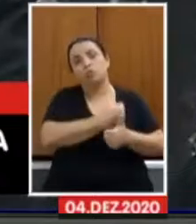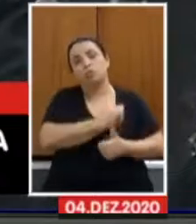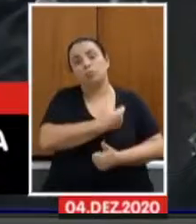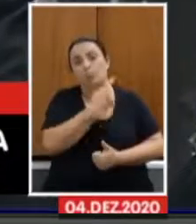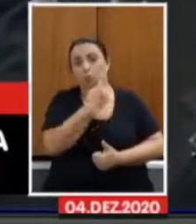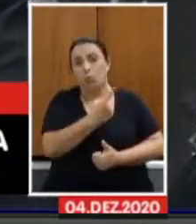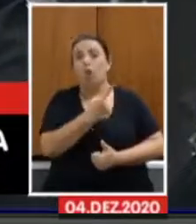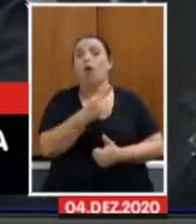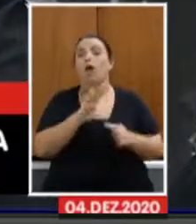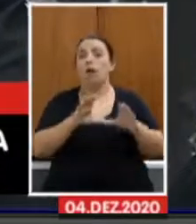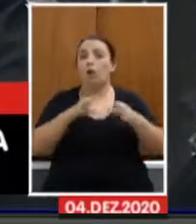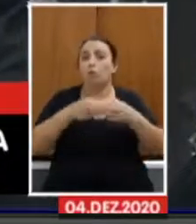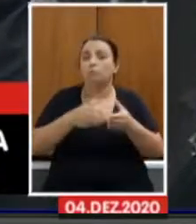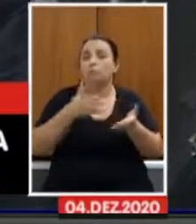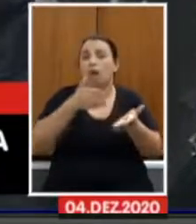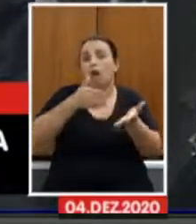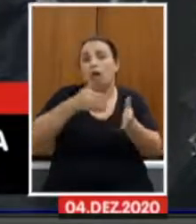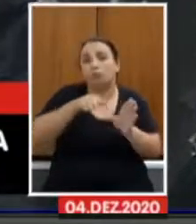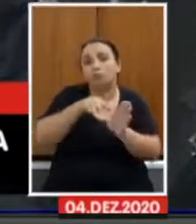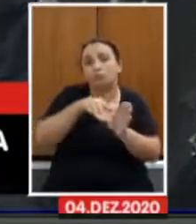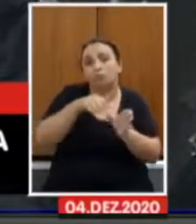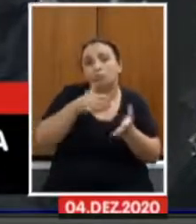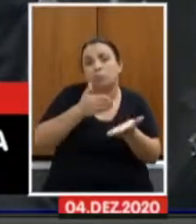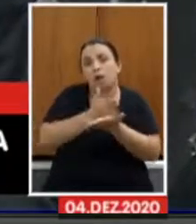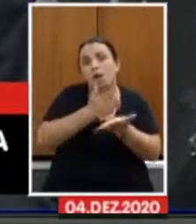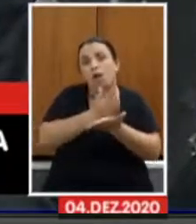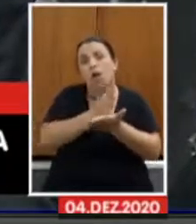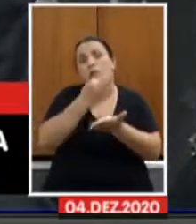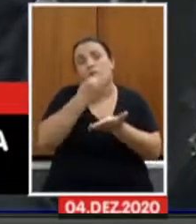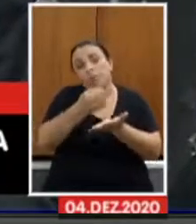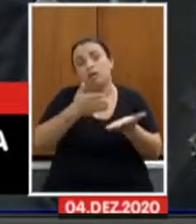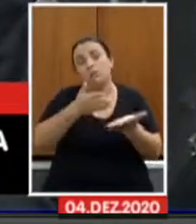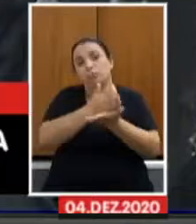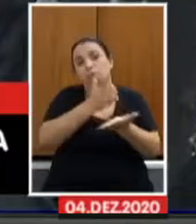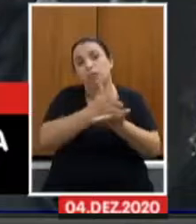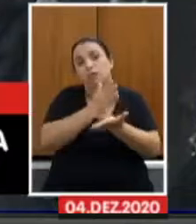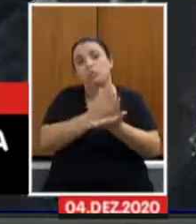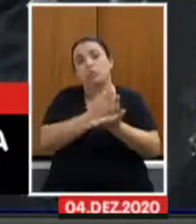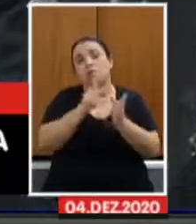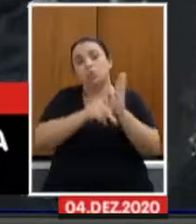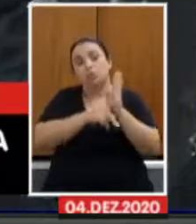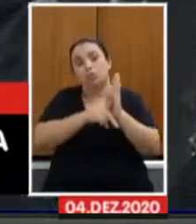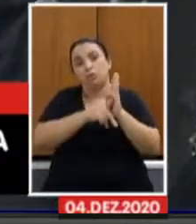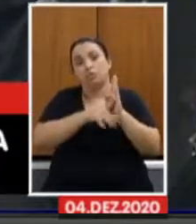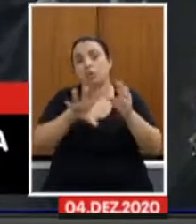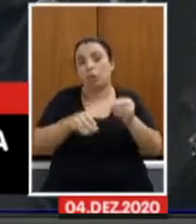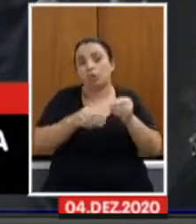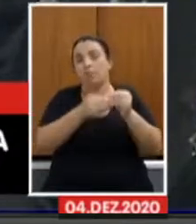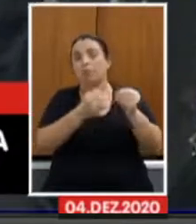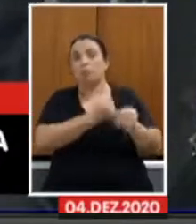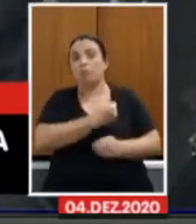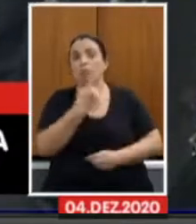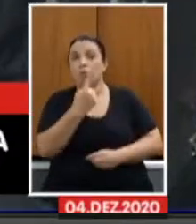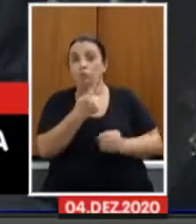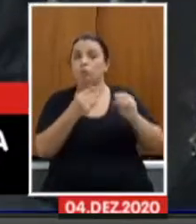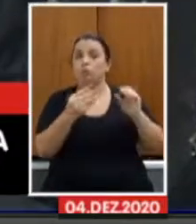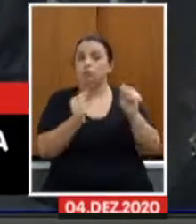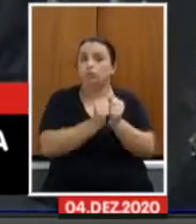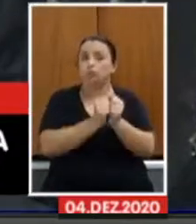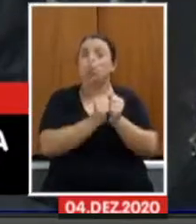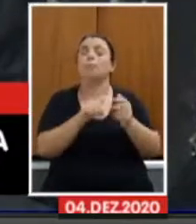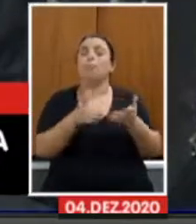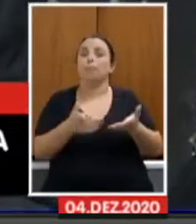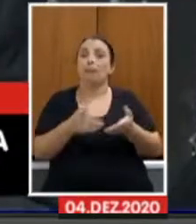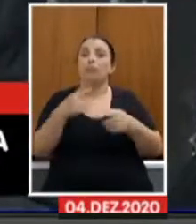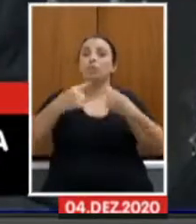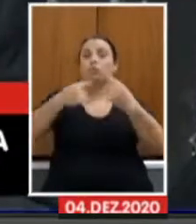do projeto na forma do substitutivo número 1 da Comissão de Justiça, com a emenda número 1 que apresenta. Em discussão o projeto, não